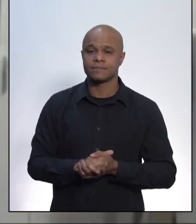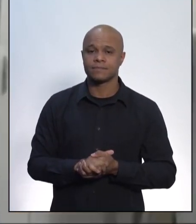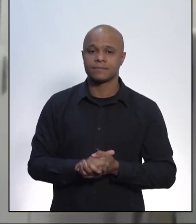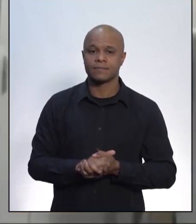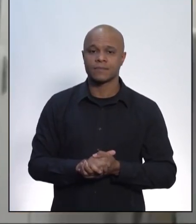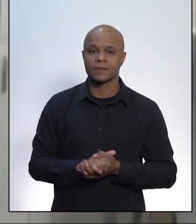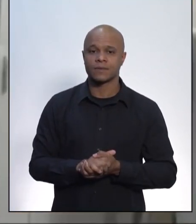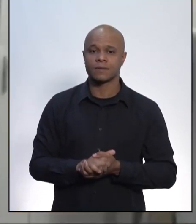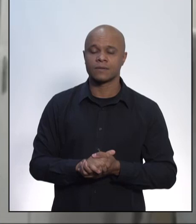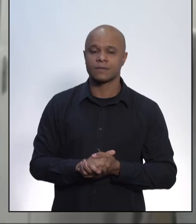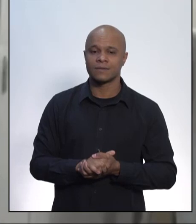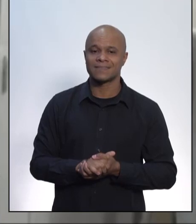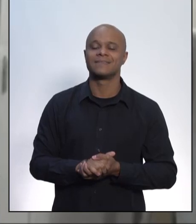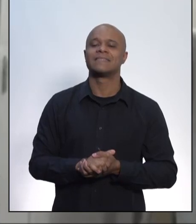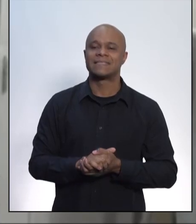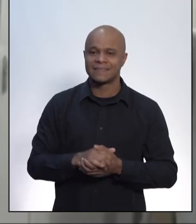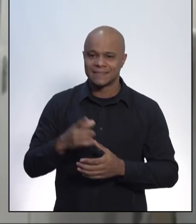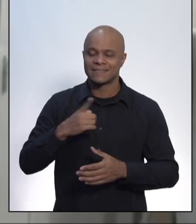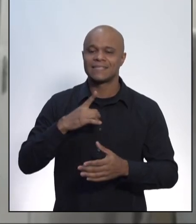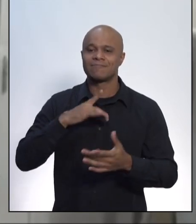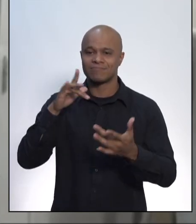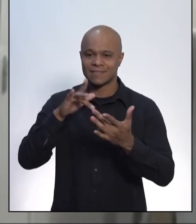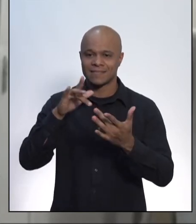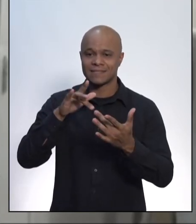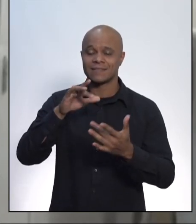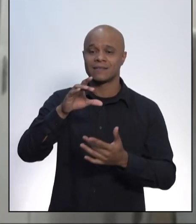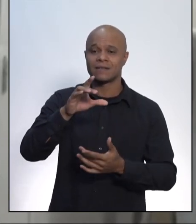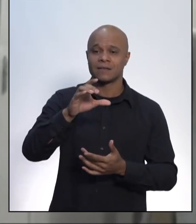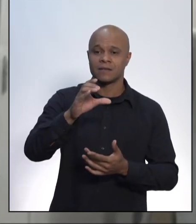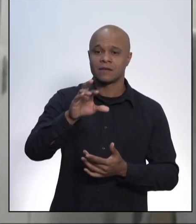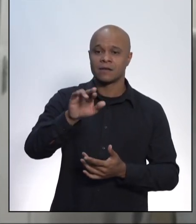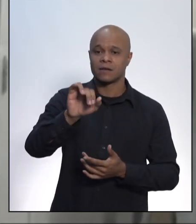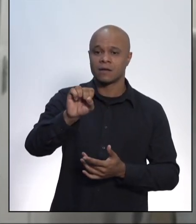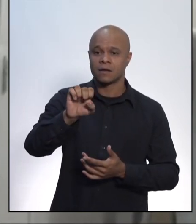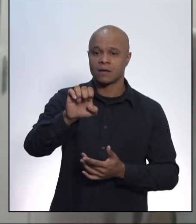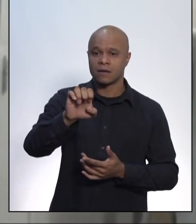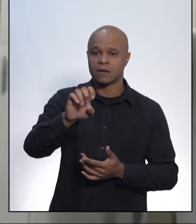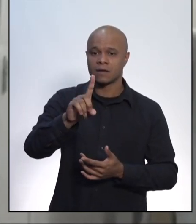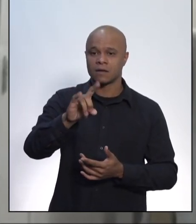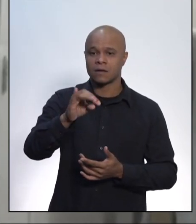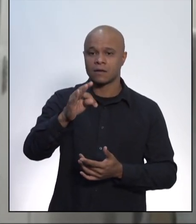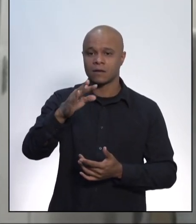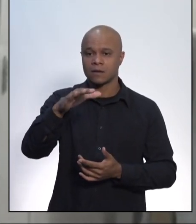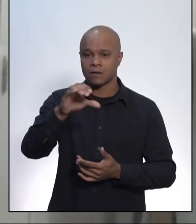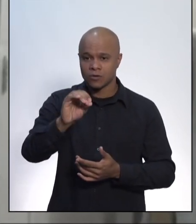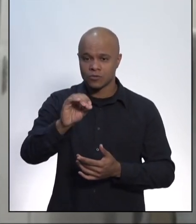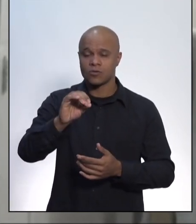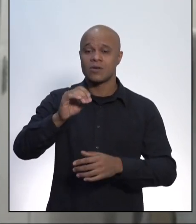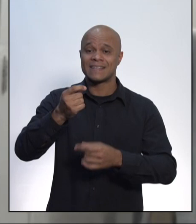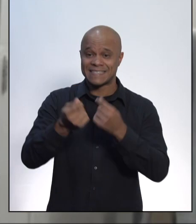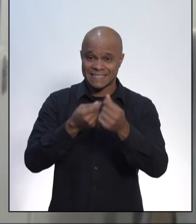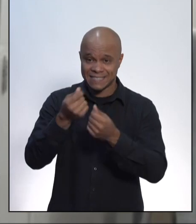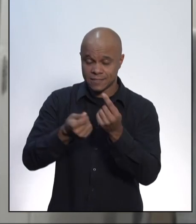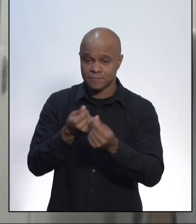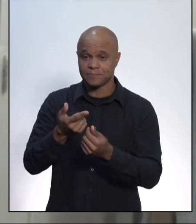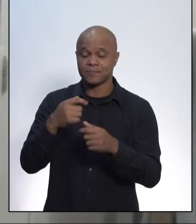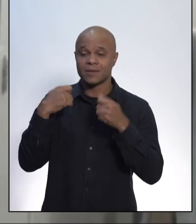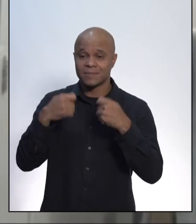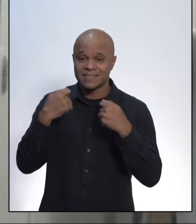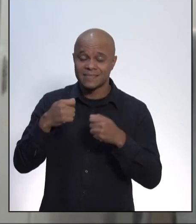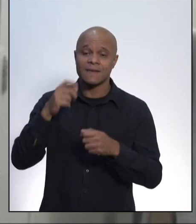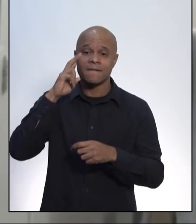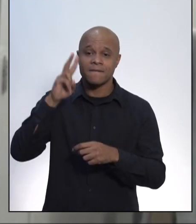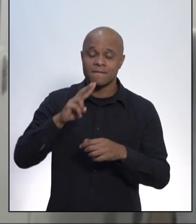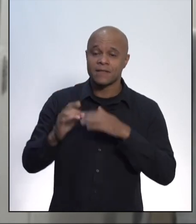Acesso a crédito, né? Acesso a crédito. Respondendo de bate-pronto, assim, acredito que seja acesso a crédito. A gente vê